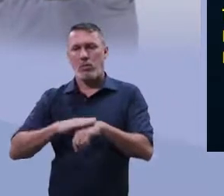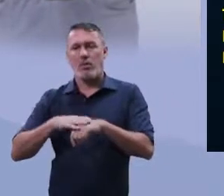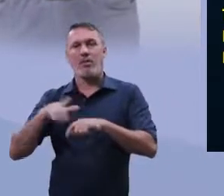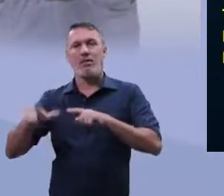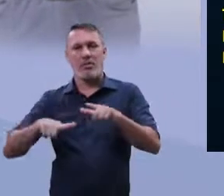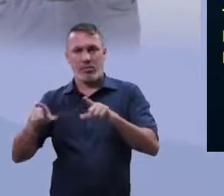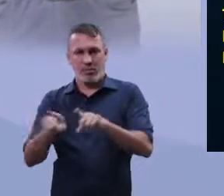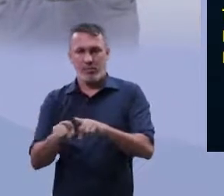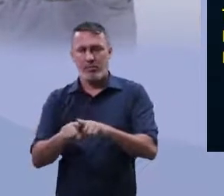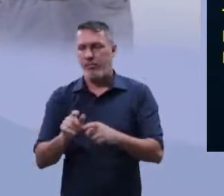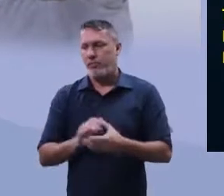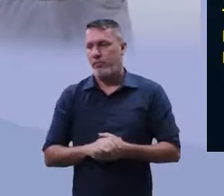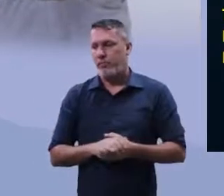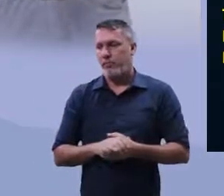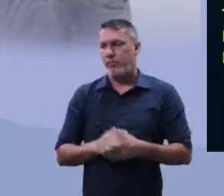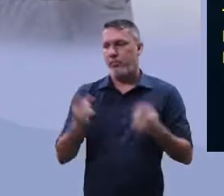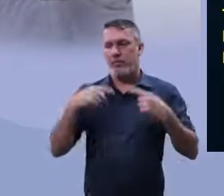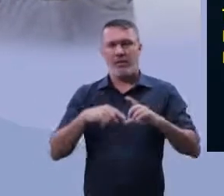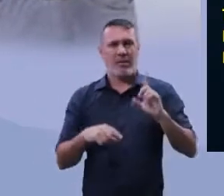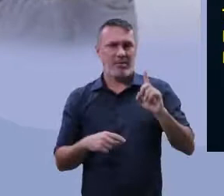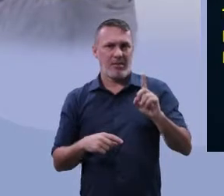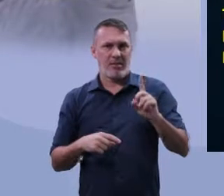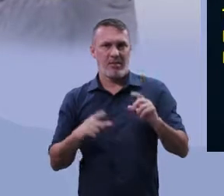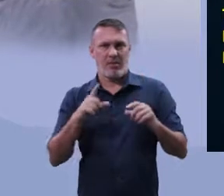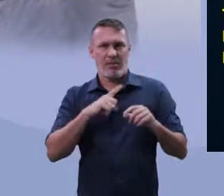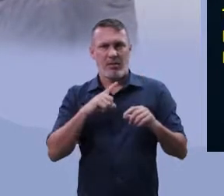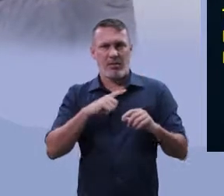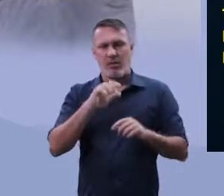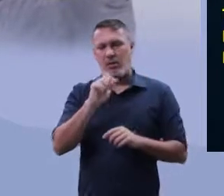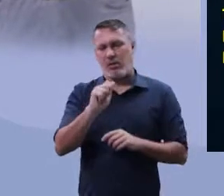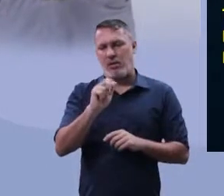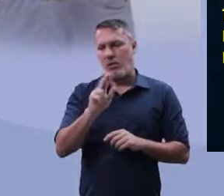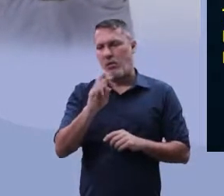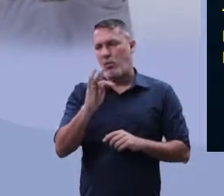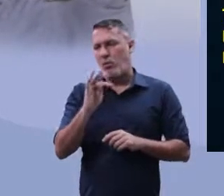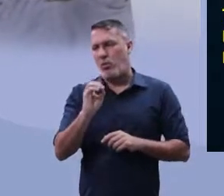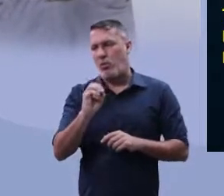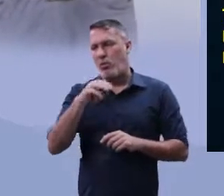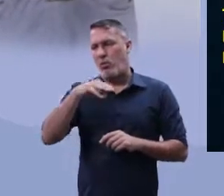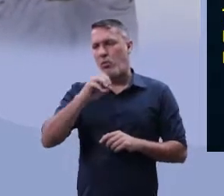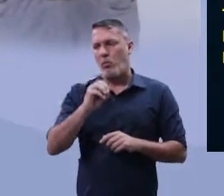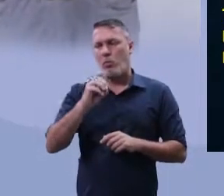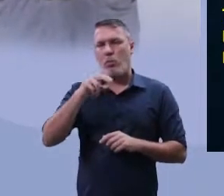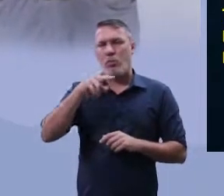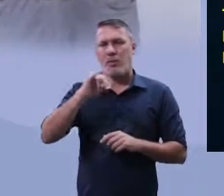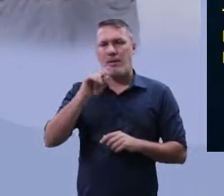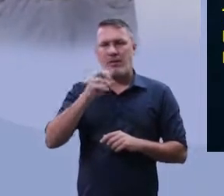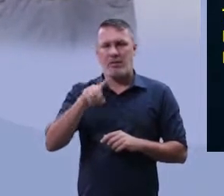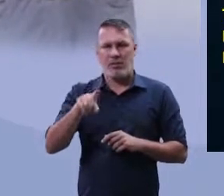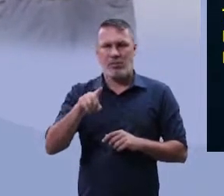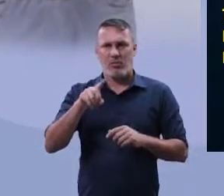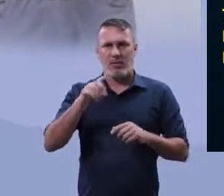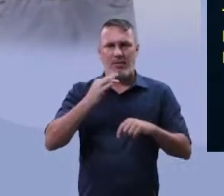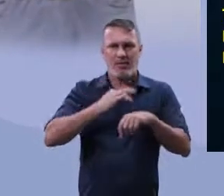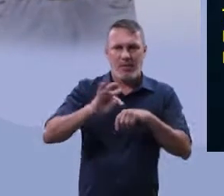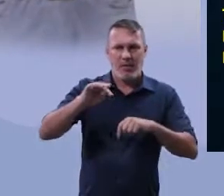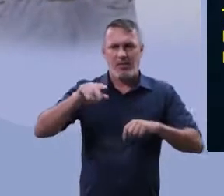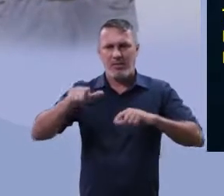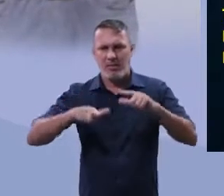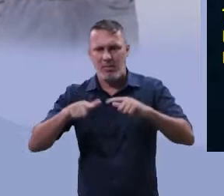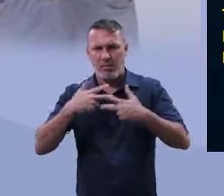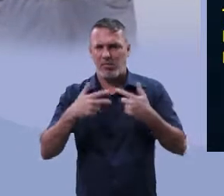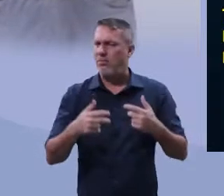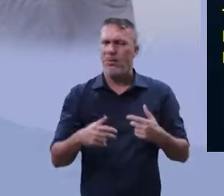autonomia maior, né, do trabalhador. Olha a letra D, da autonomização das máquinas e computadores, substituição de